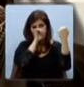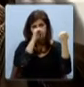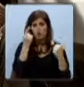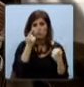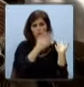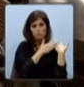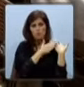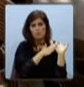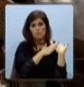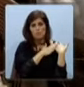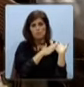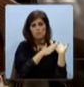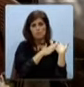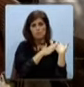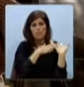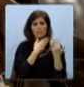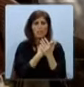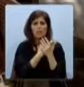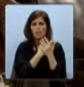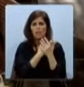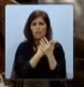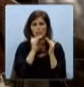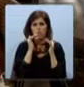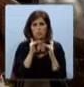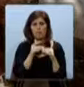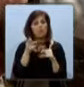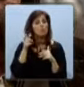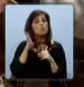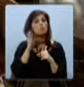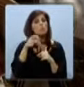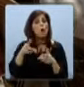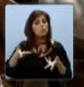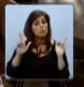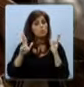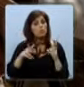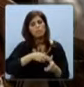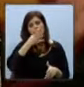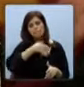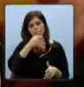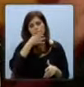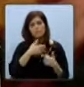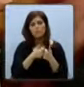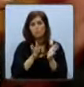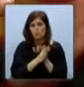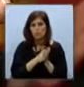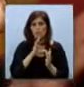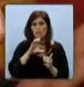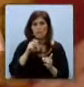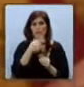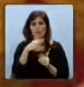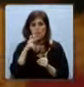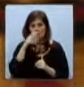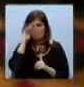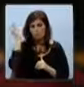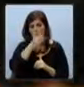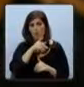autoridades até à exaustão disponibilizou-se para prestar todos os esclarecimentos Catarina Gouveia é acusada